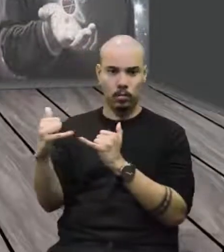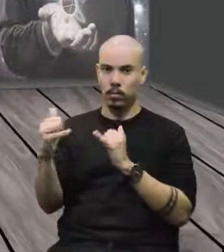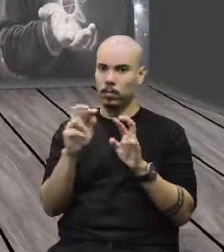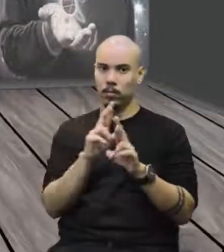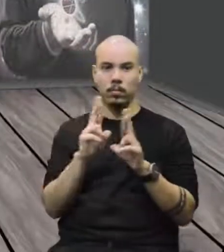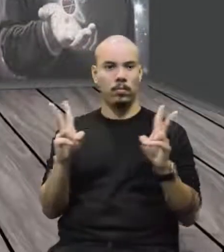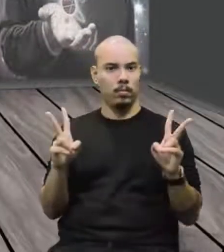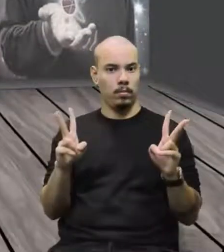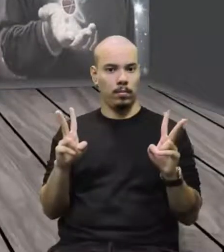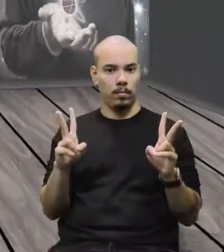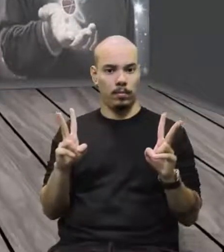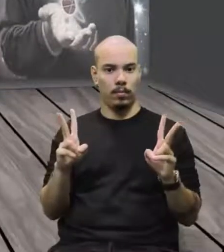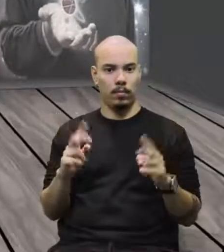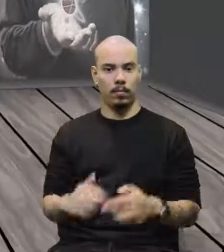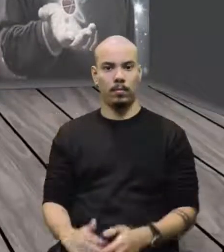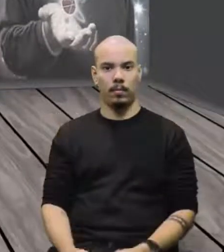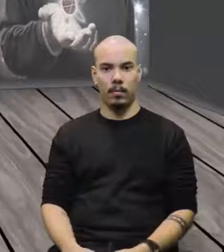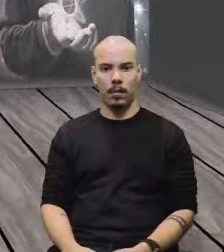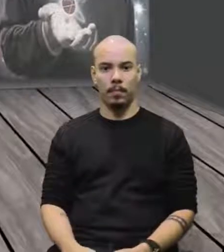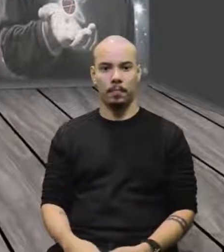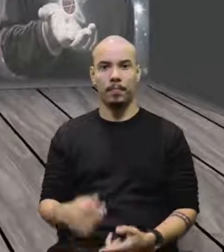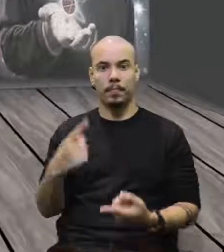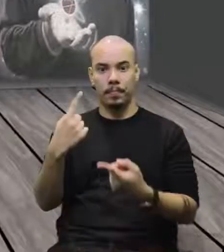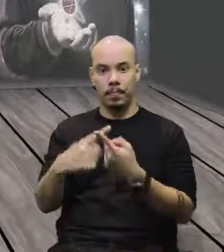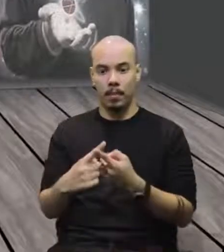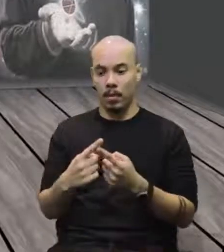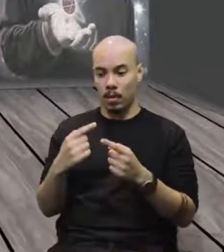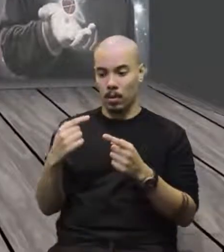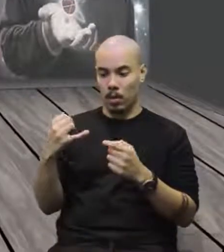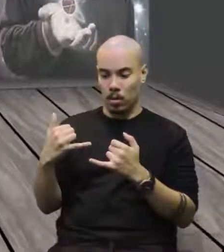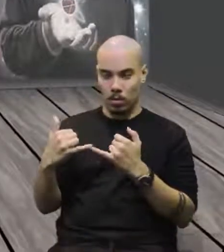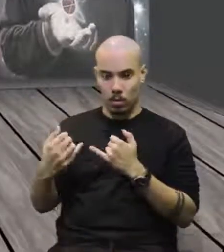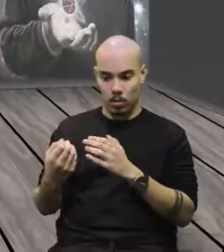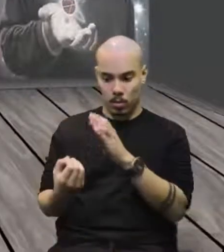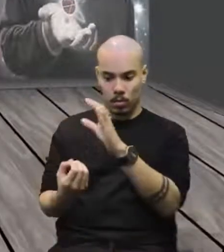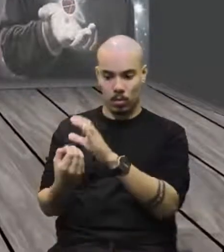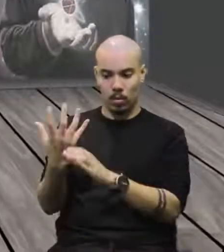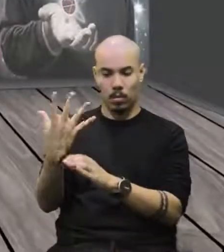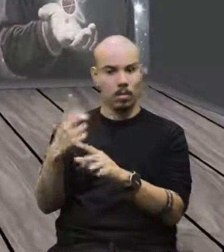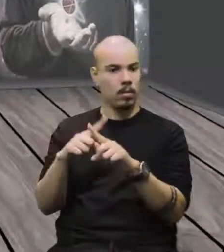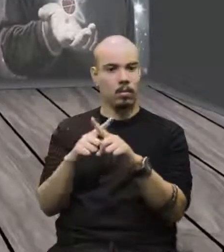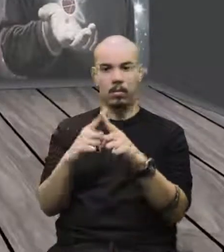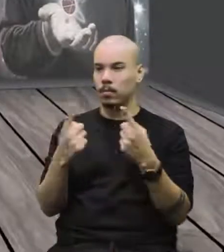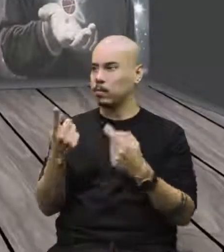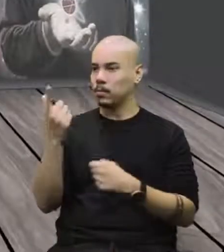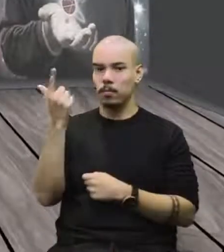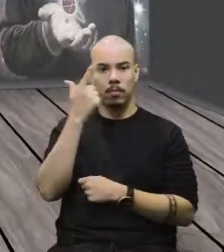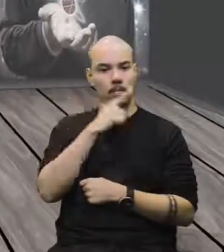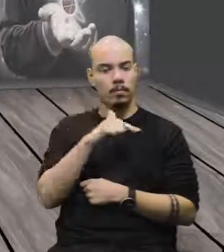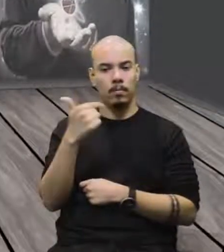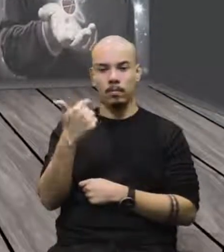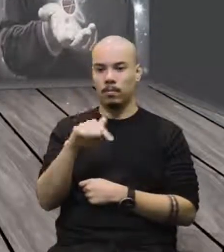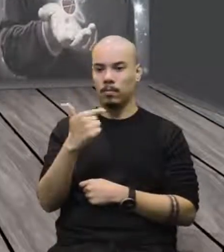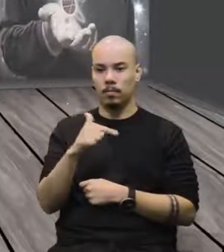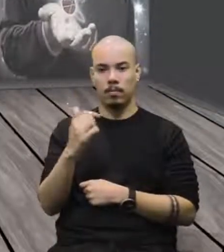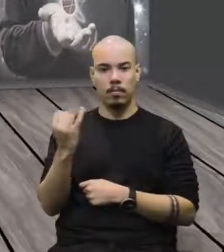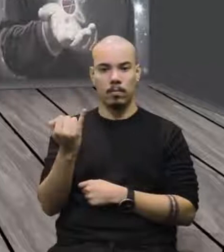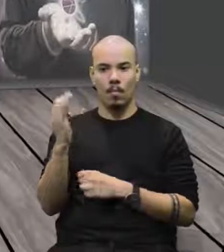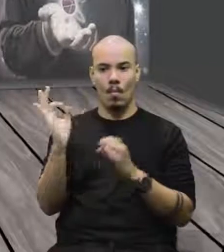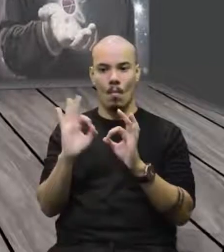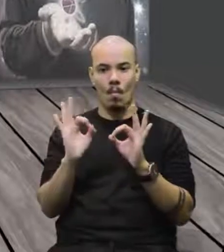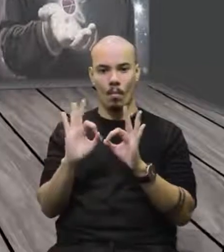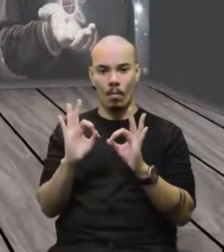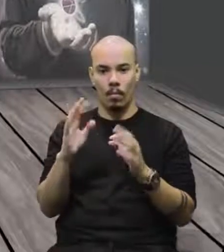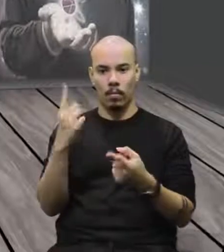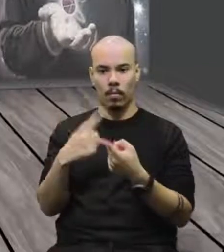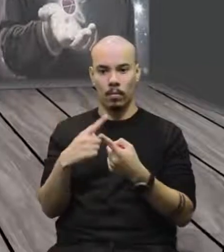o condutor cria um campo que você quer, mas esse campo não tem nenhuma importância, porque